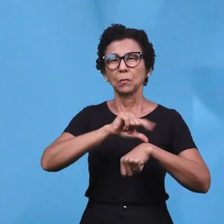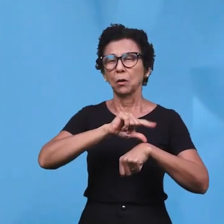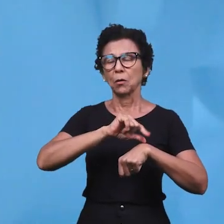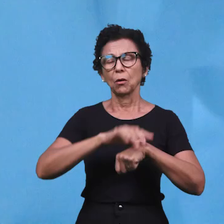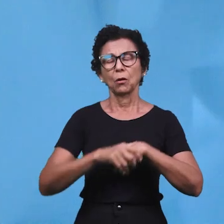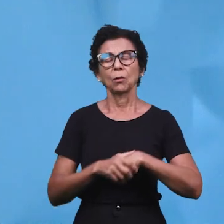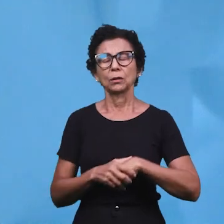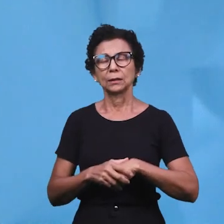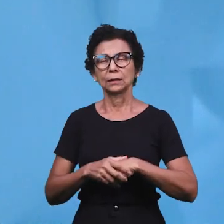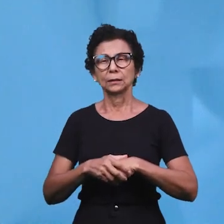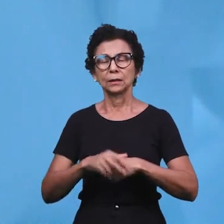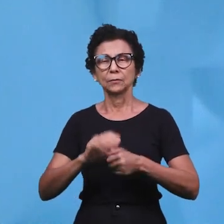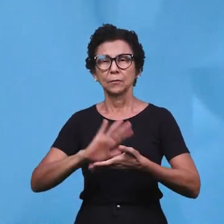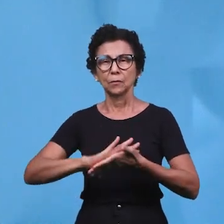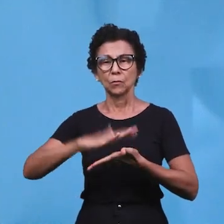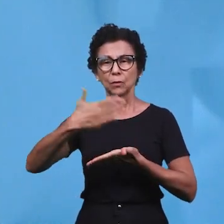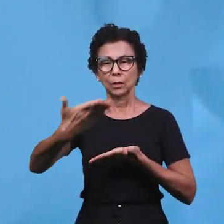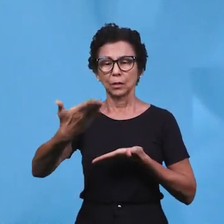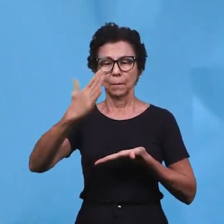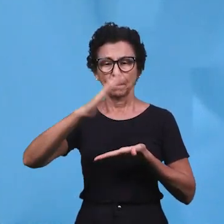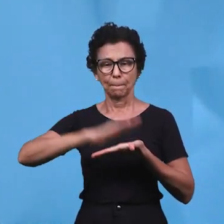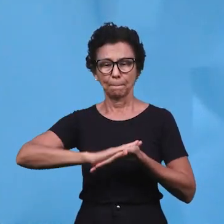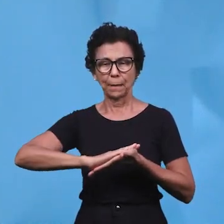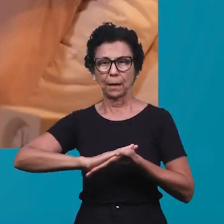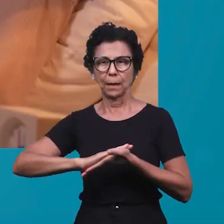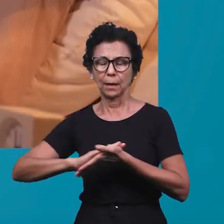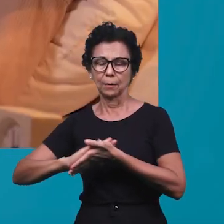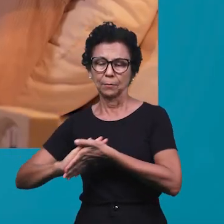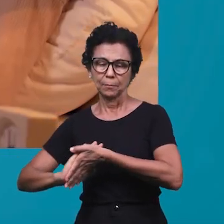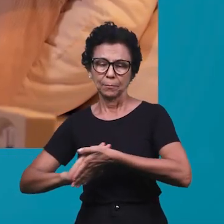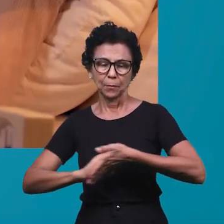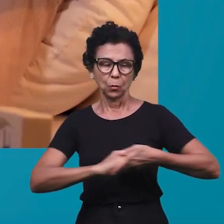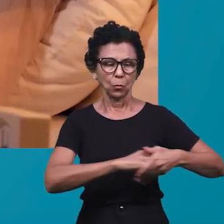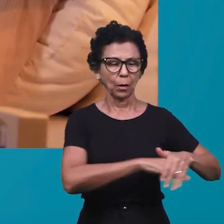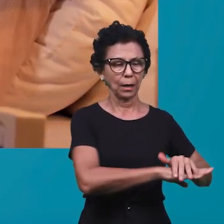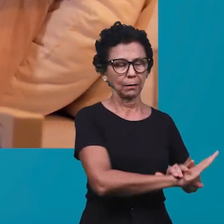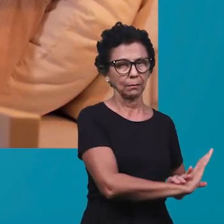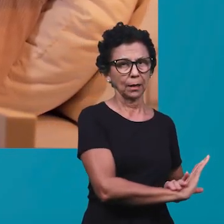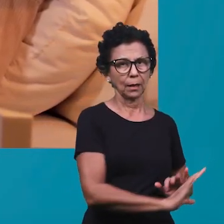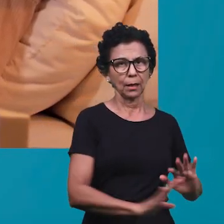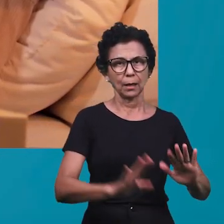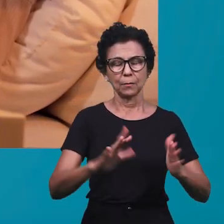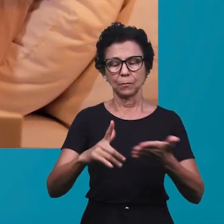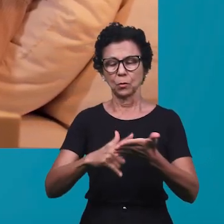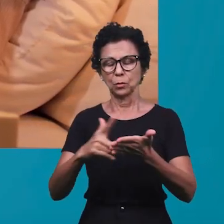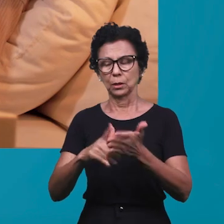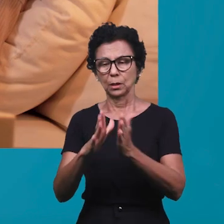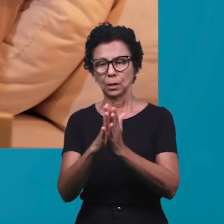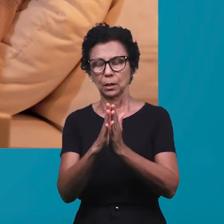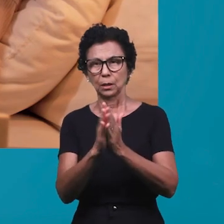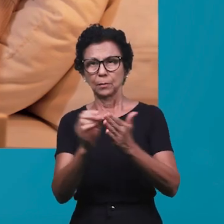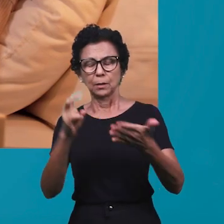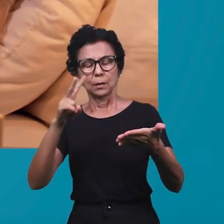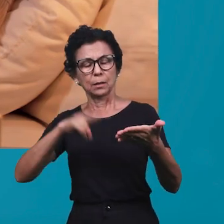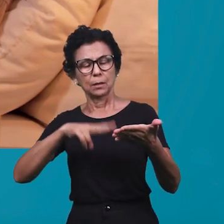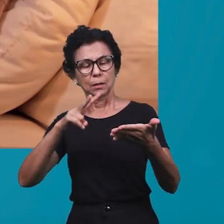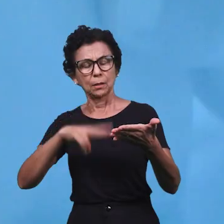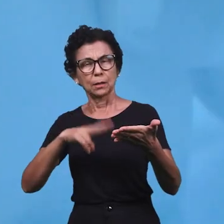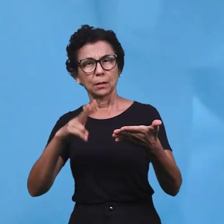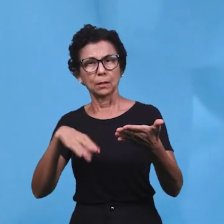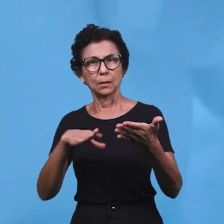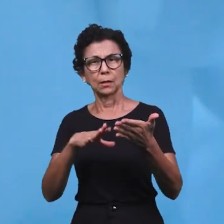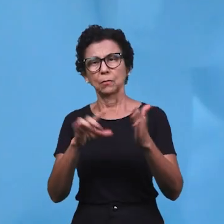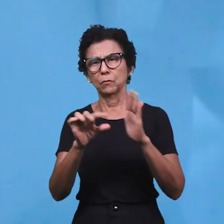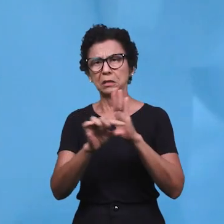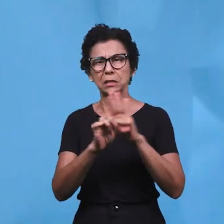seu celular, Sim. e aí criar um hábito, né? De fazer uma leitura antes de dormir, né? Seja uma leitura